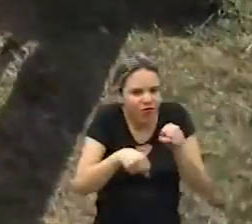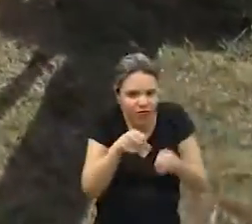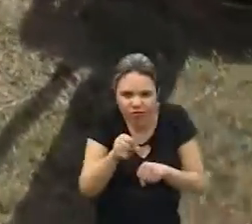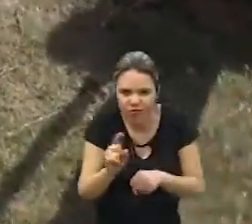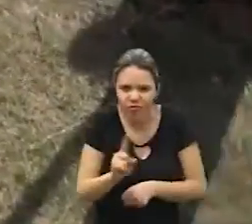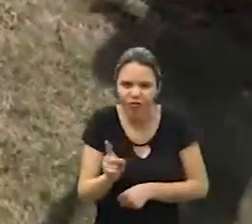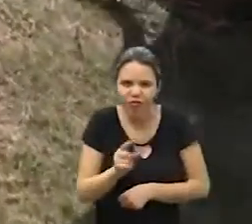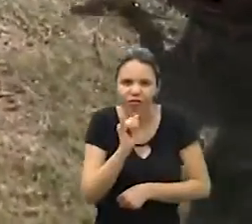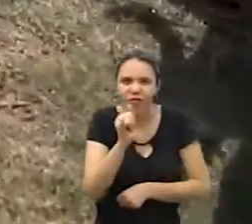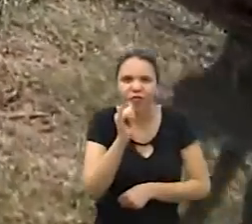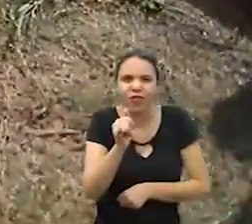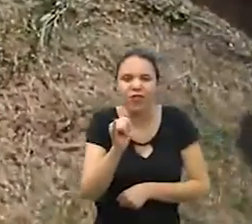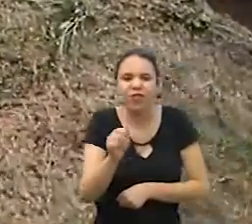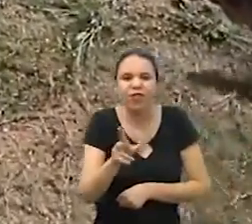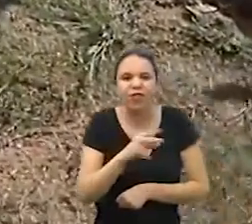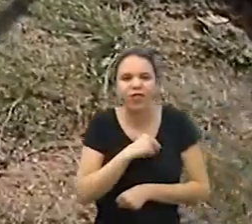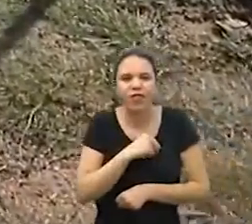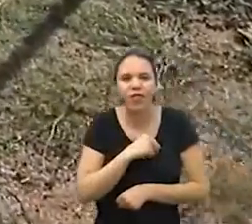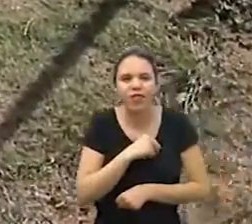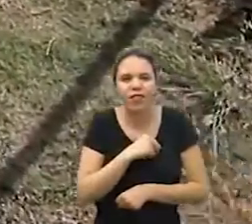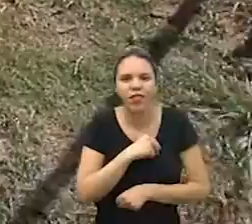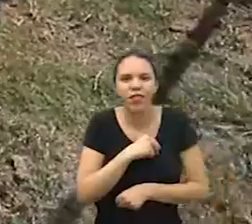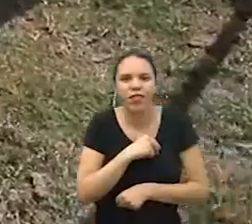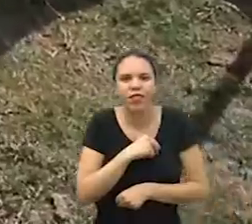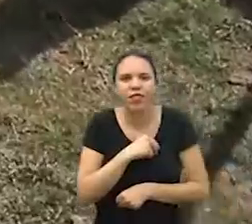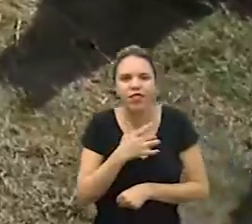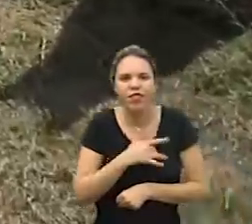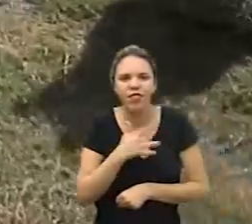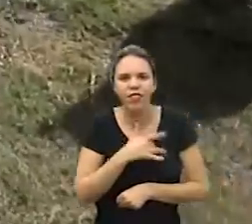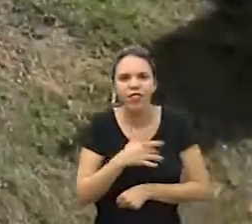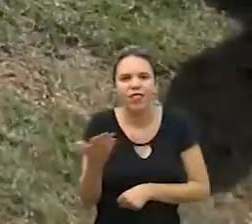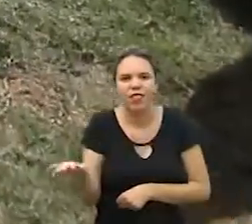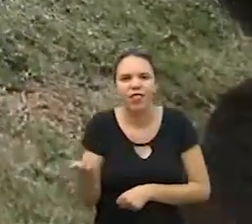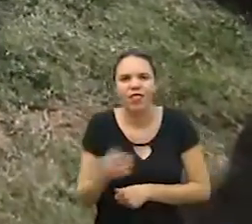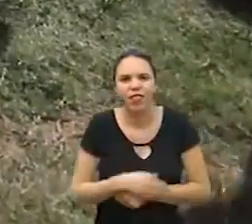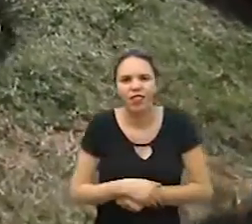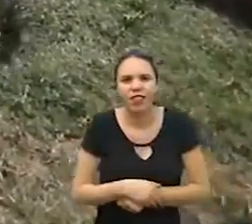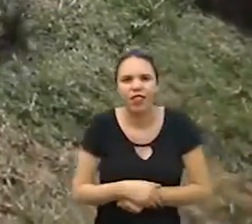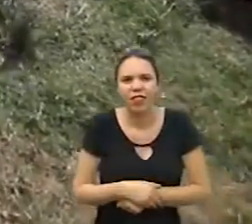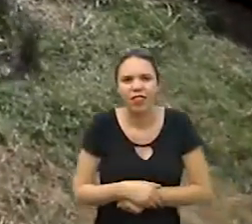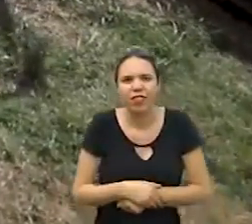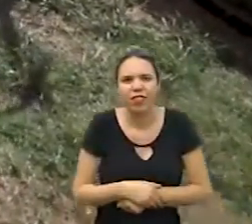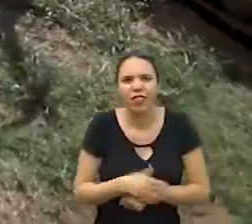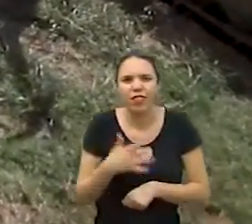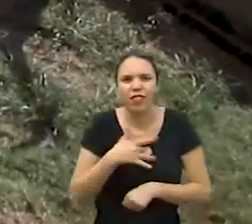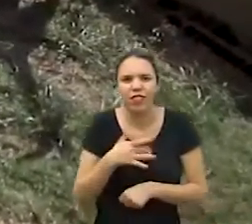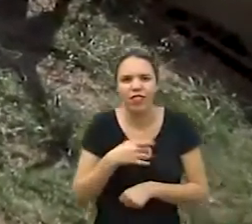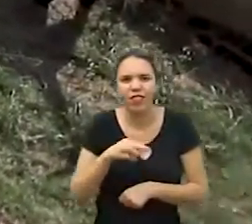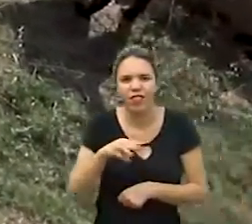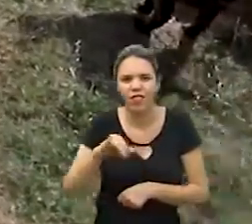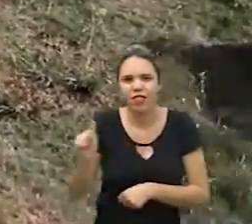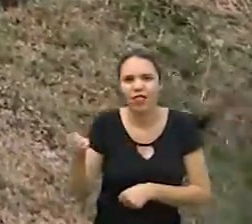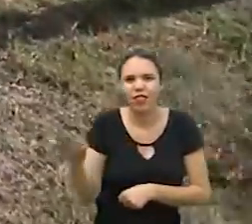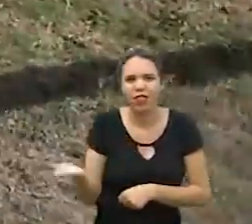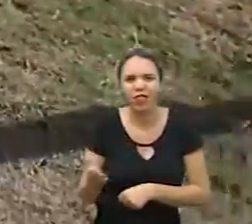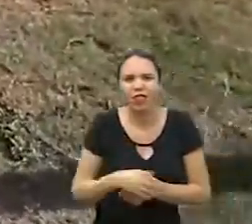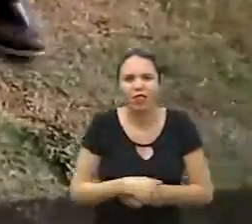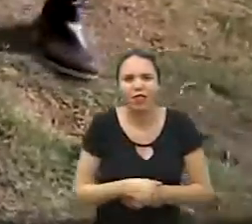andar. Fala com ela, Sérgio. Nossa, ela tá dodói. Que judiação dela. Olha que tá dó. Dodói, a Mia.